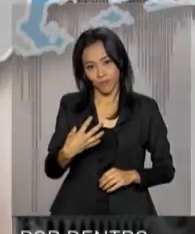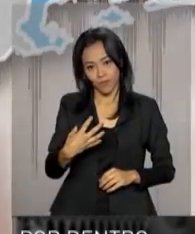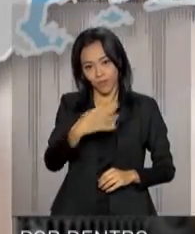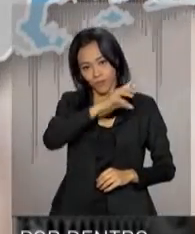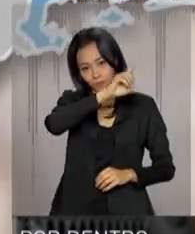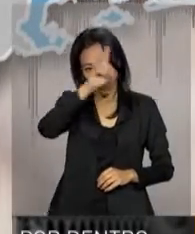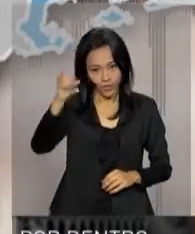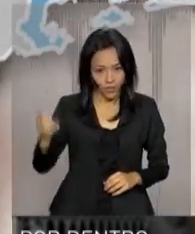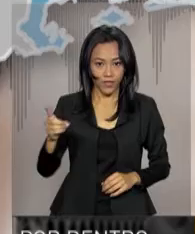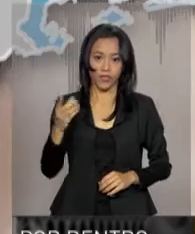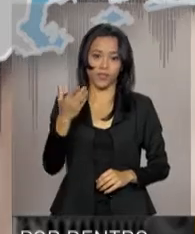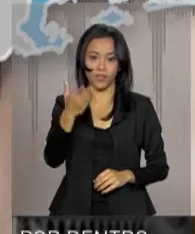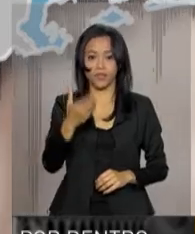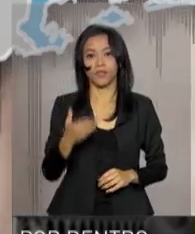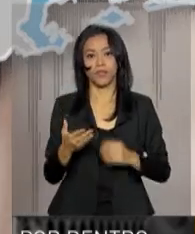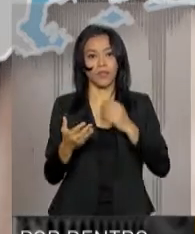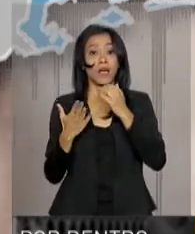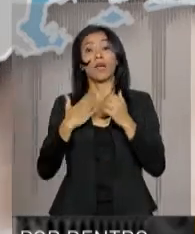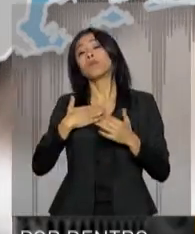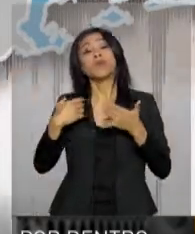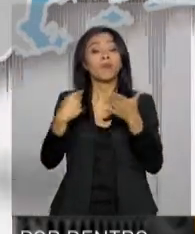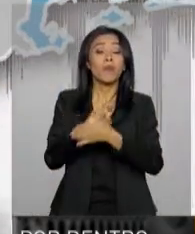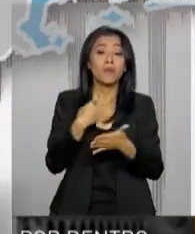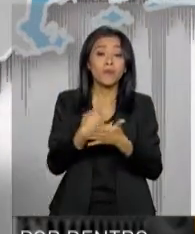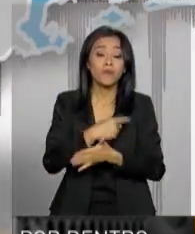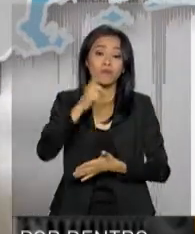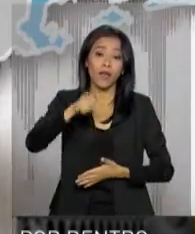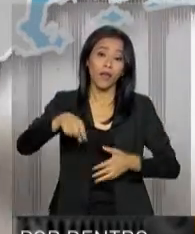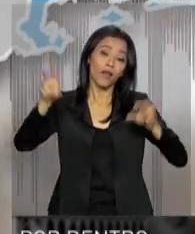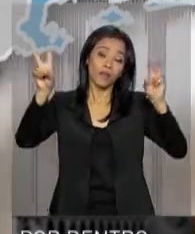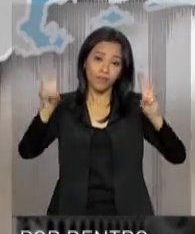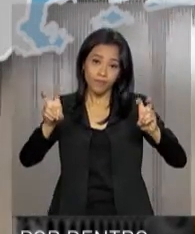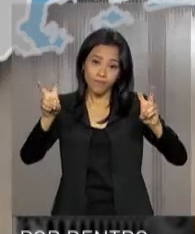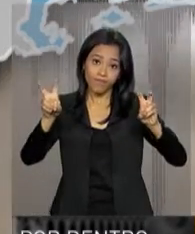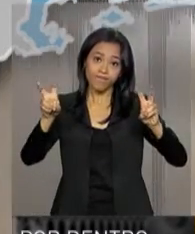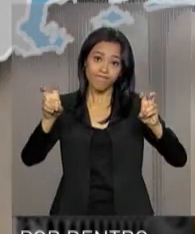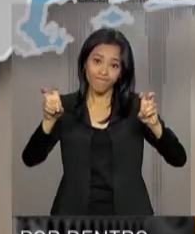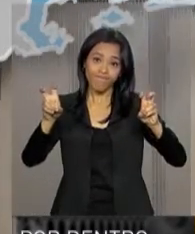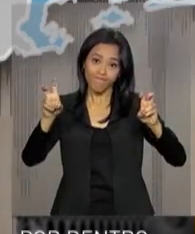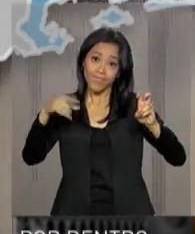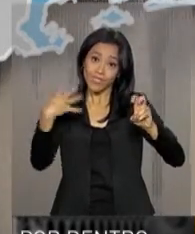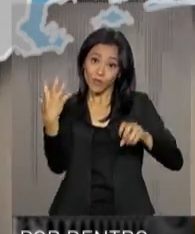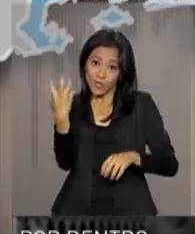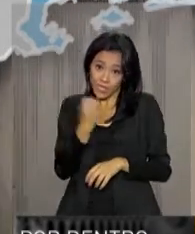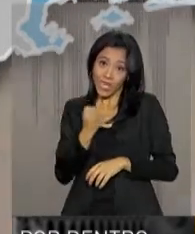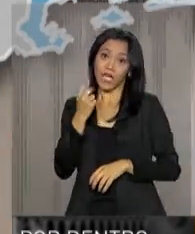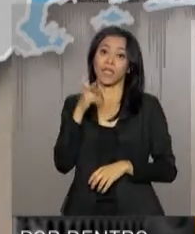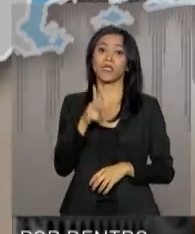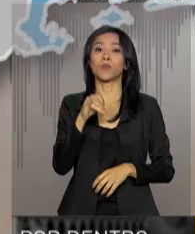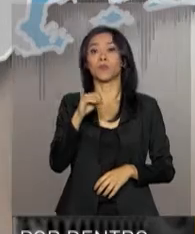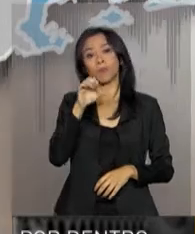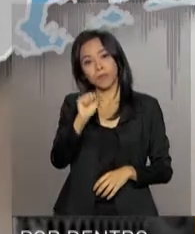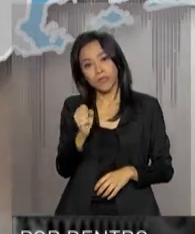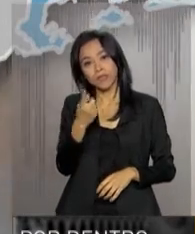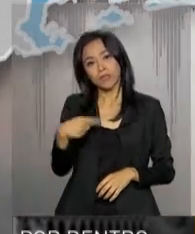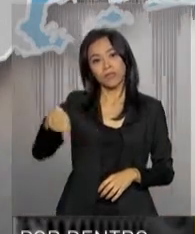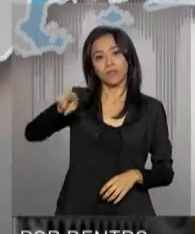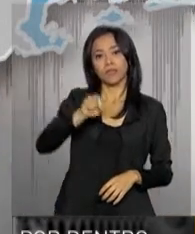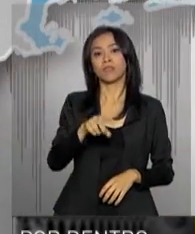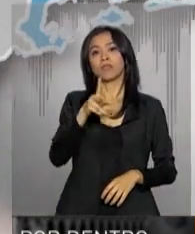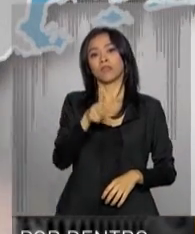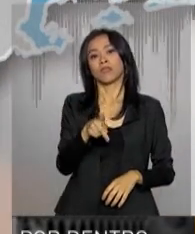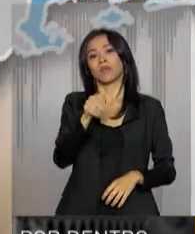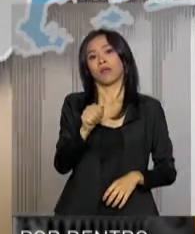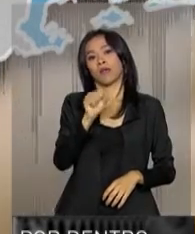ministro a minha pergunta é em relação também ao o saque do pis pasep é as pessoas pt